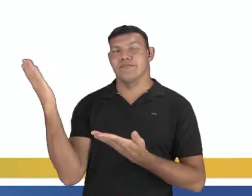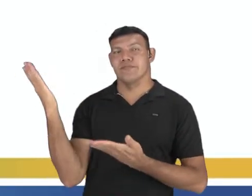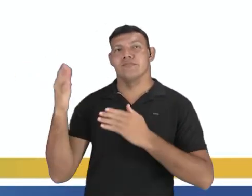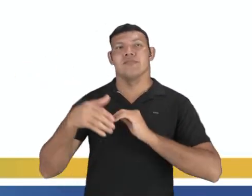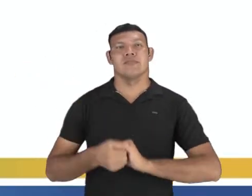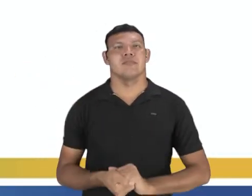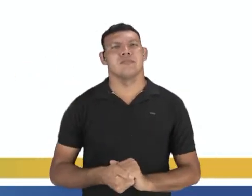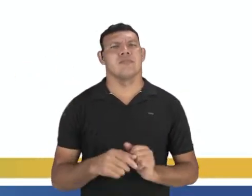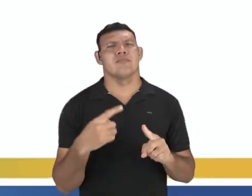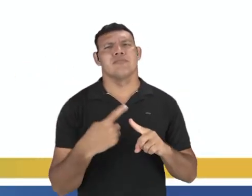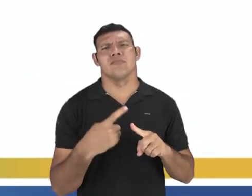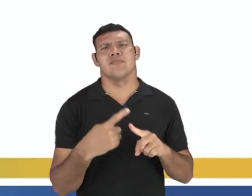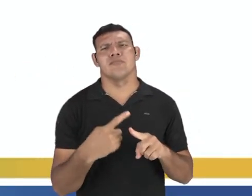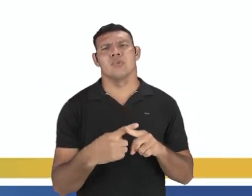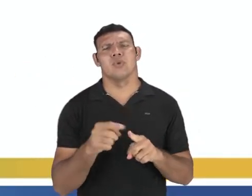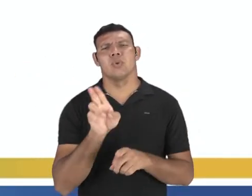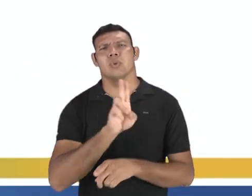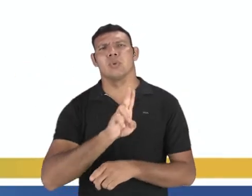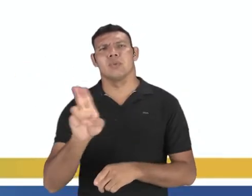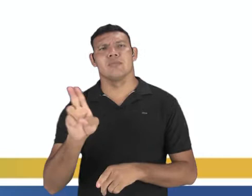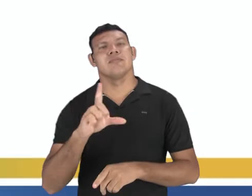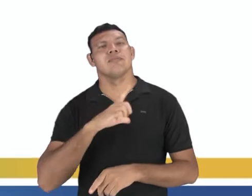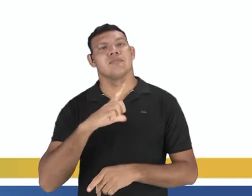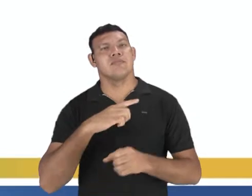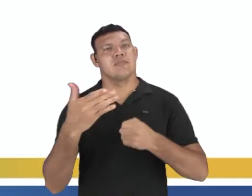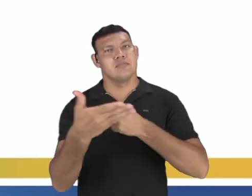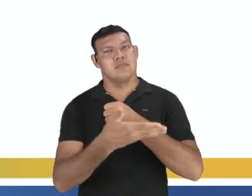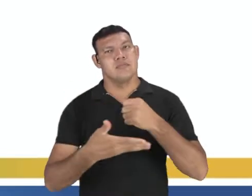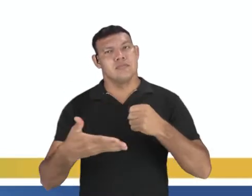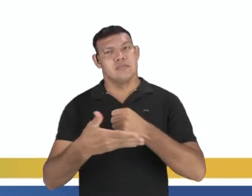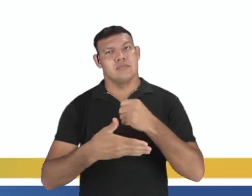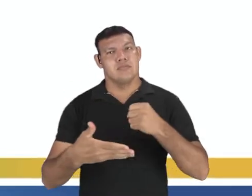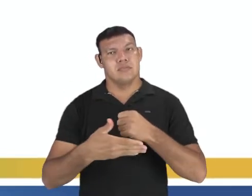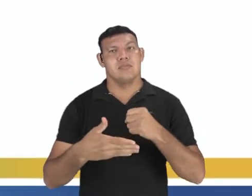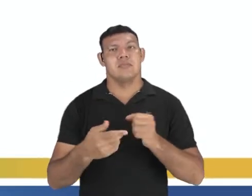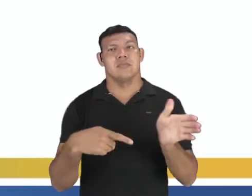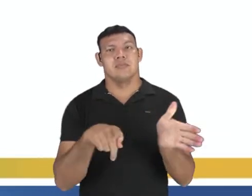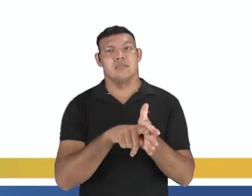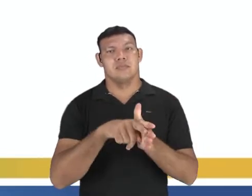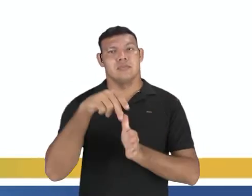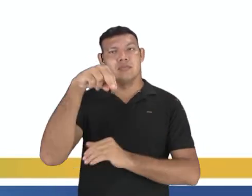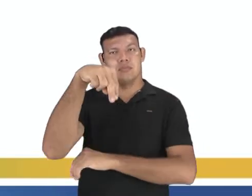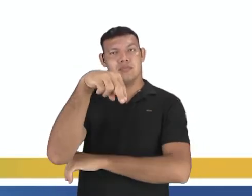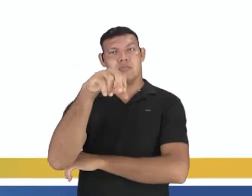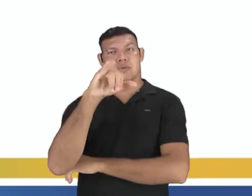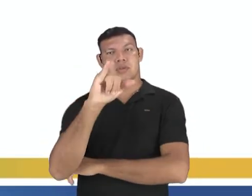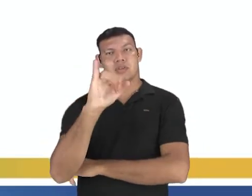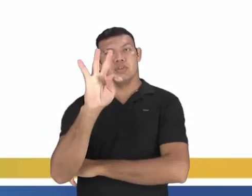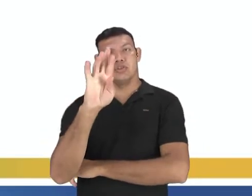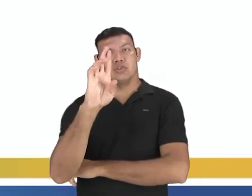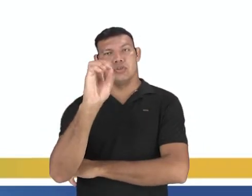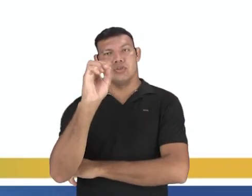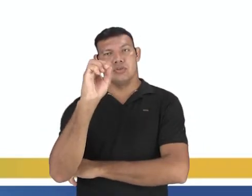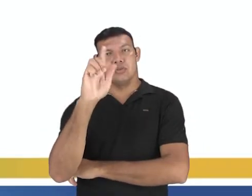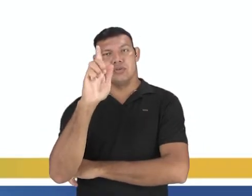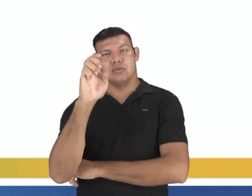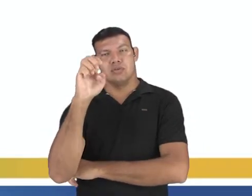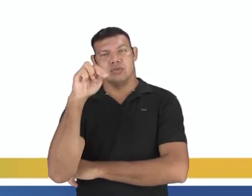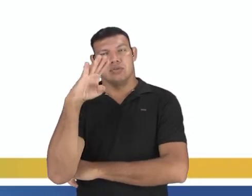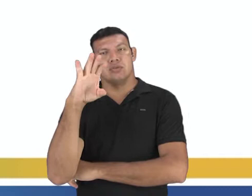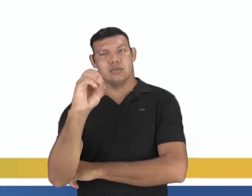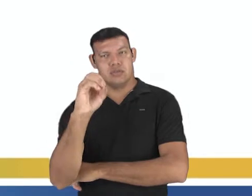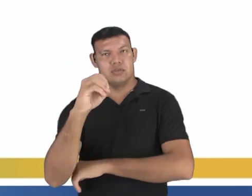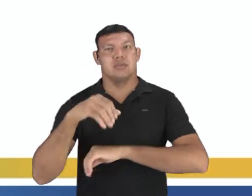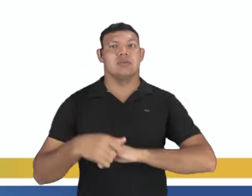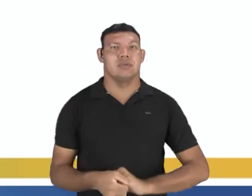adenosina trifosfato? Ela possui uma base nitrogenada, que no caso é ali, como vocês podem ver, a ribose, né?